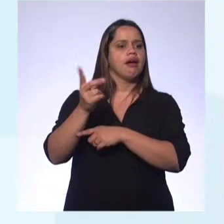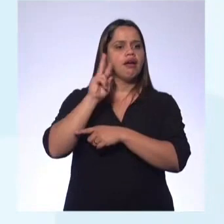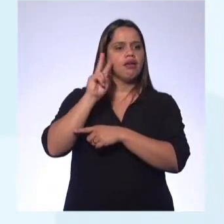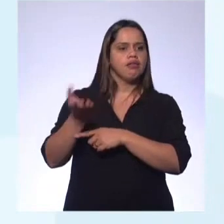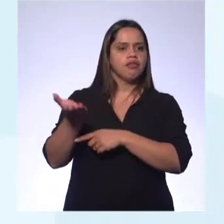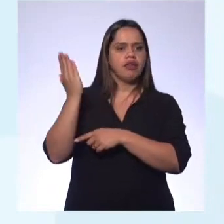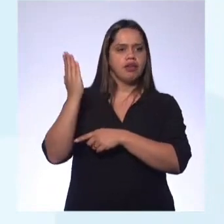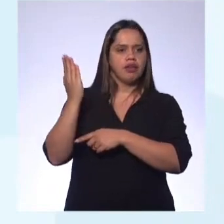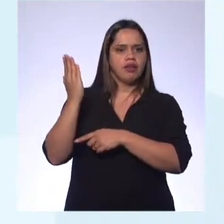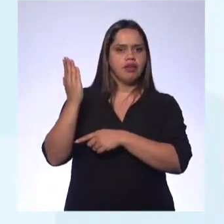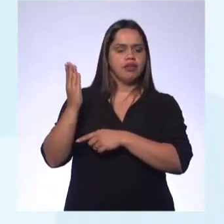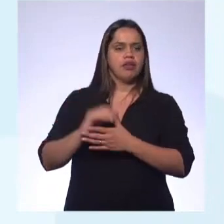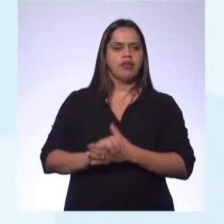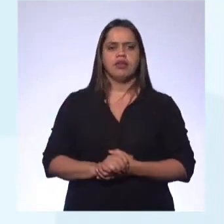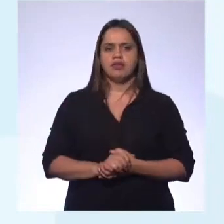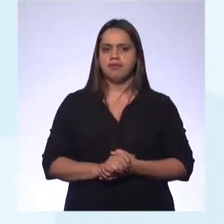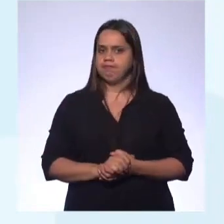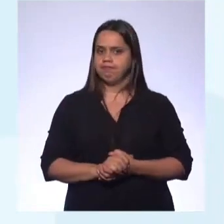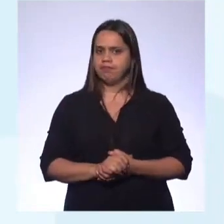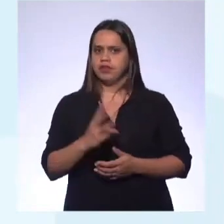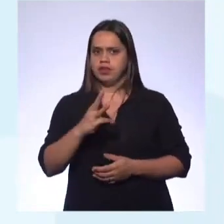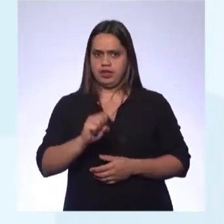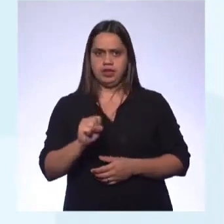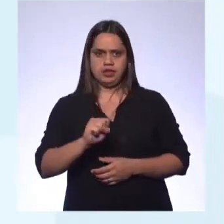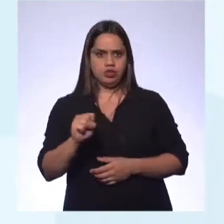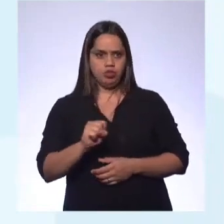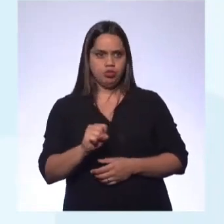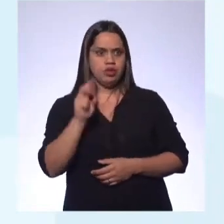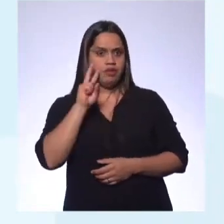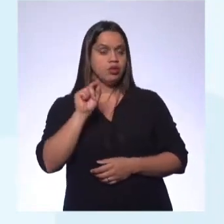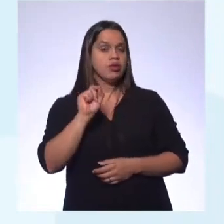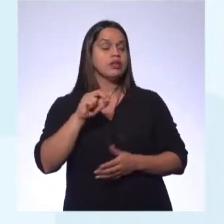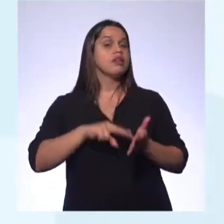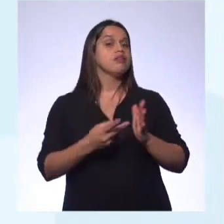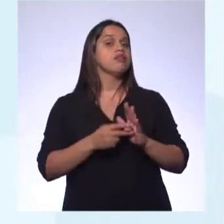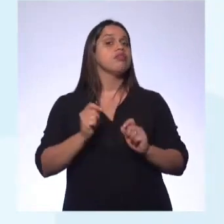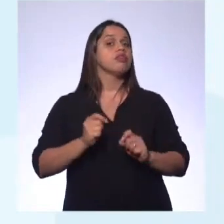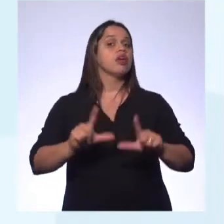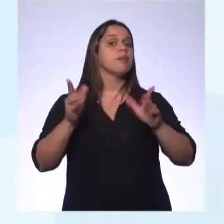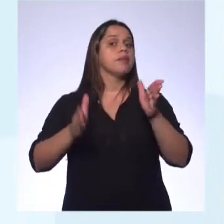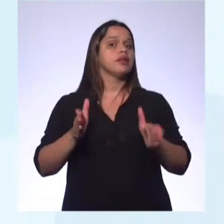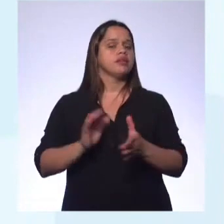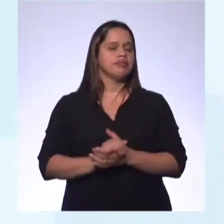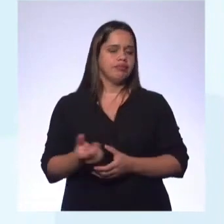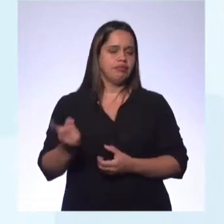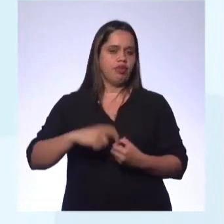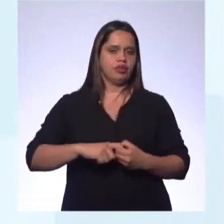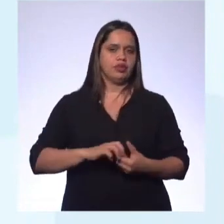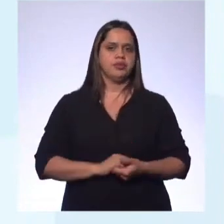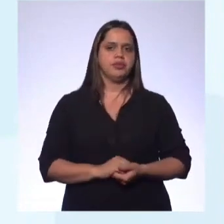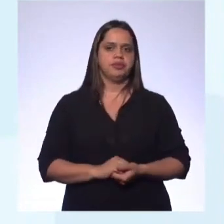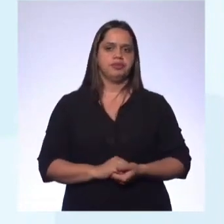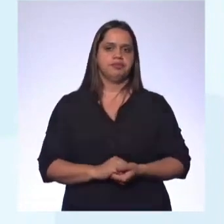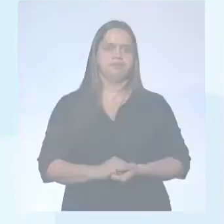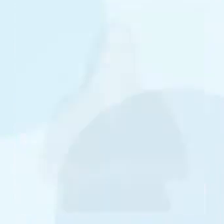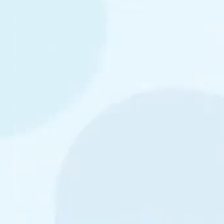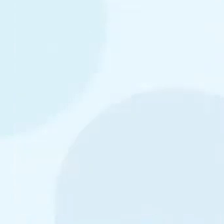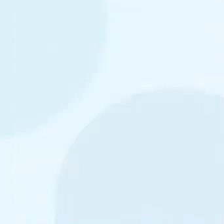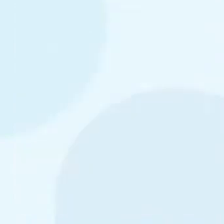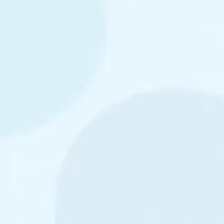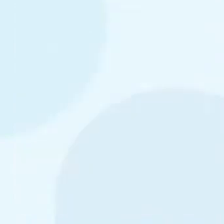vendo aí na tela? Vamos deixar 30 segundinhos, professora? Vamos lá, 30 segundos e a gente já volta.